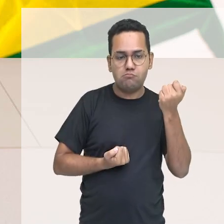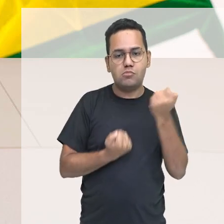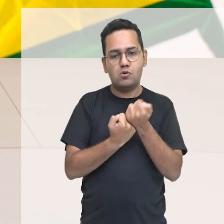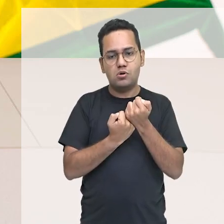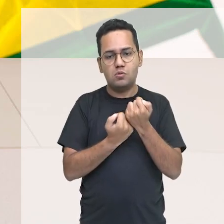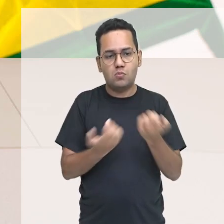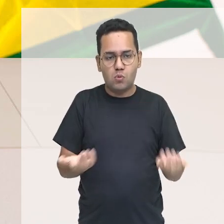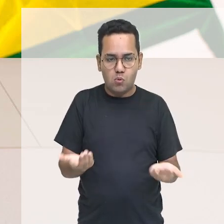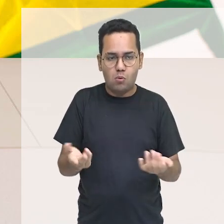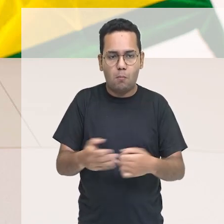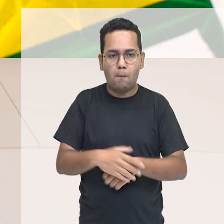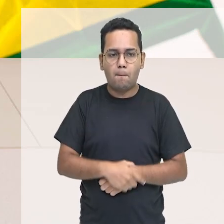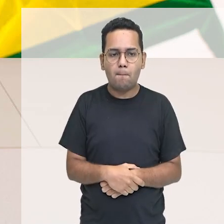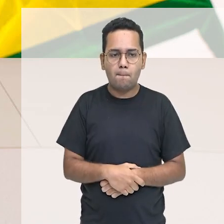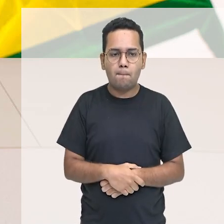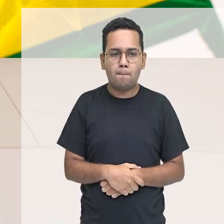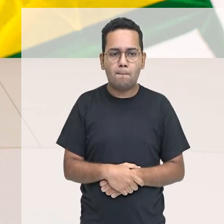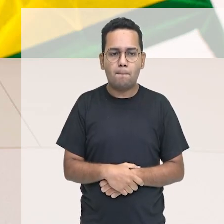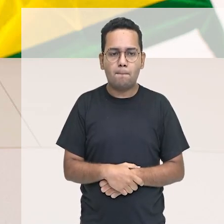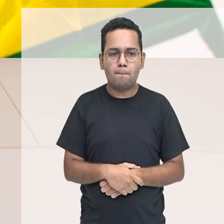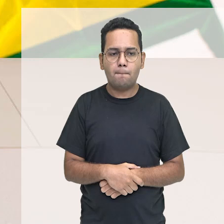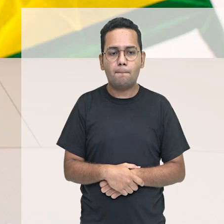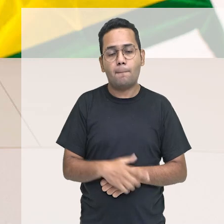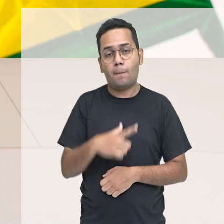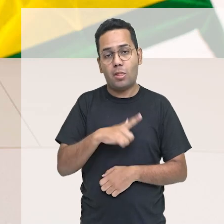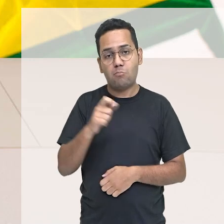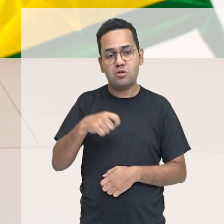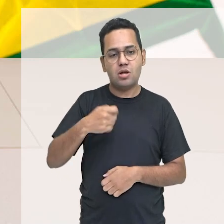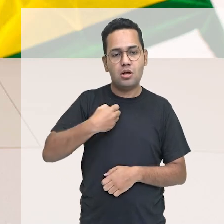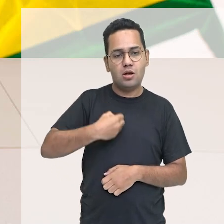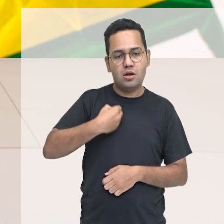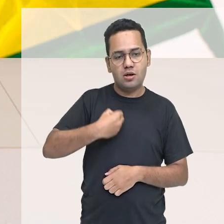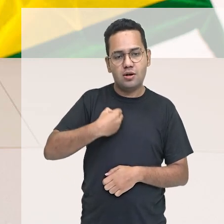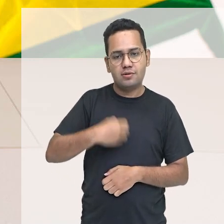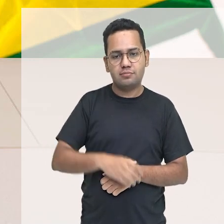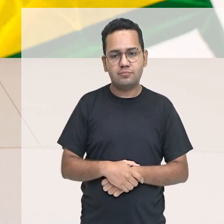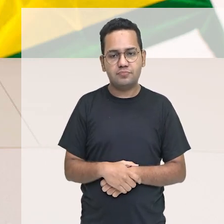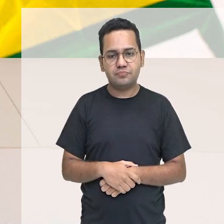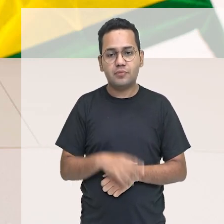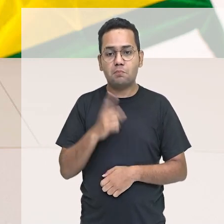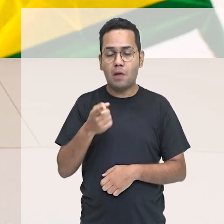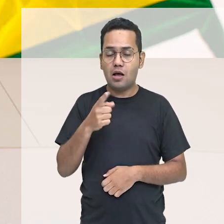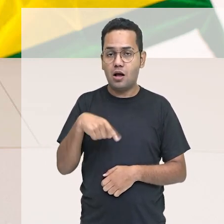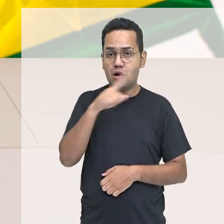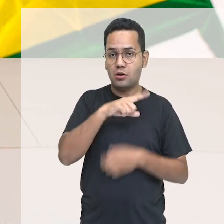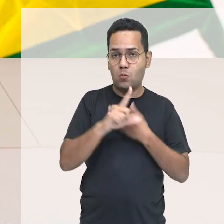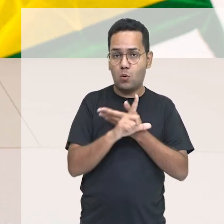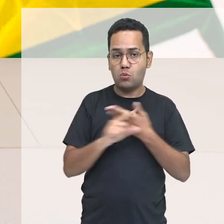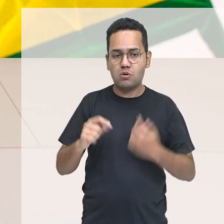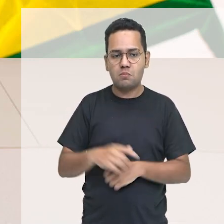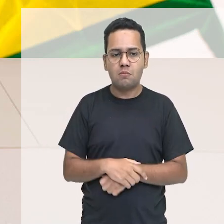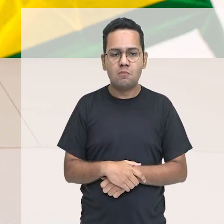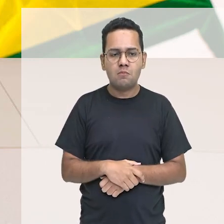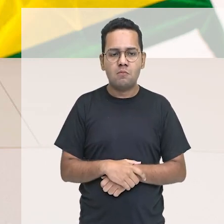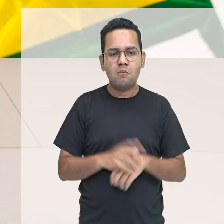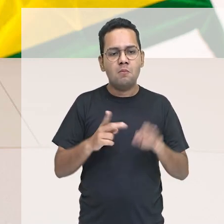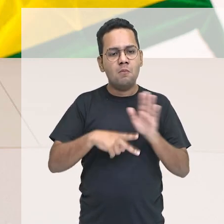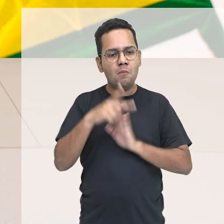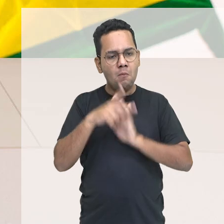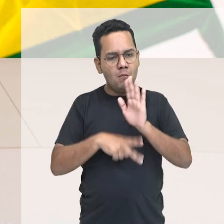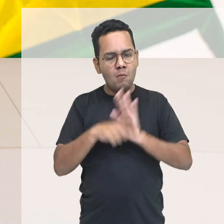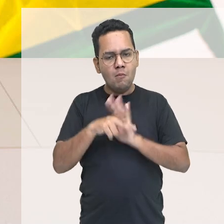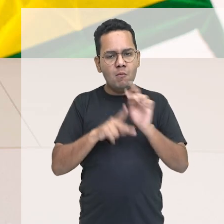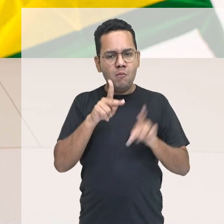atualidade, nós podemos então reconhecer que vivemos, isso segundo Pedro Cavalcante, tá, gente? Que vivemos em